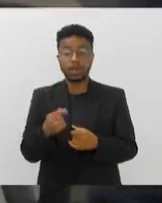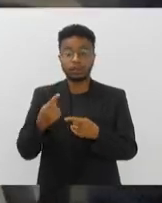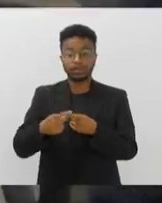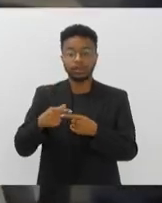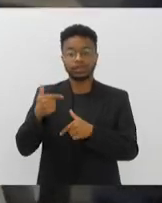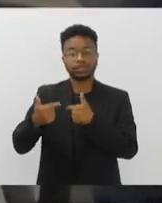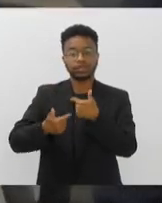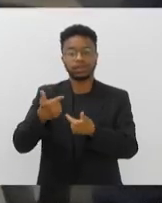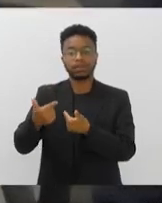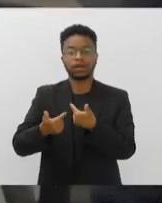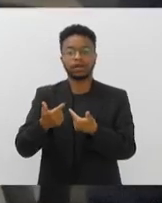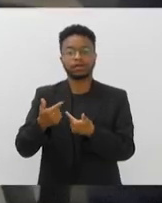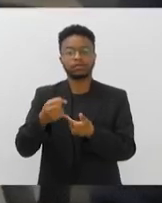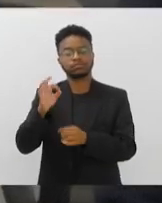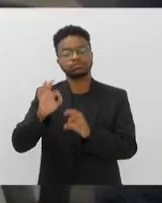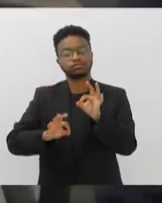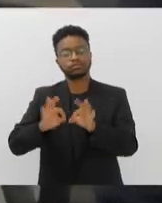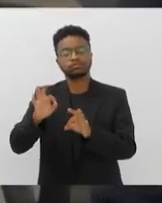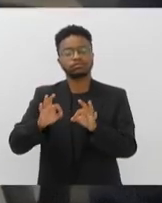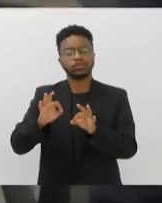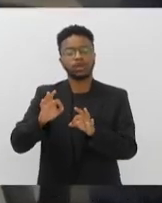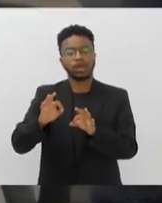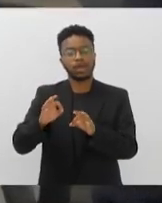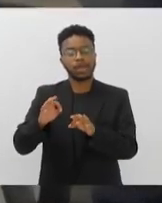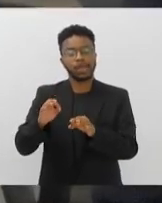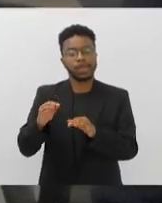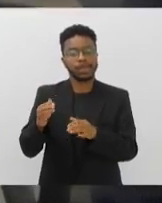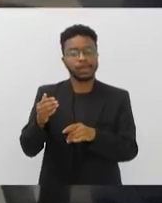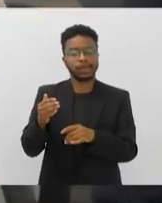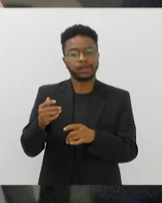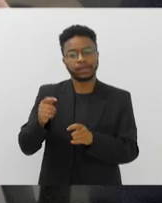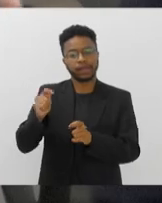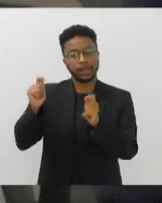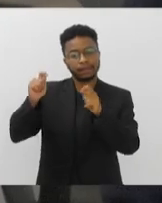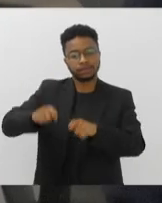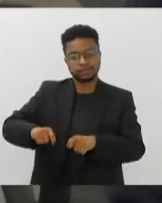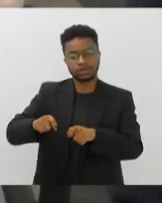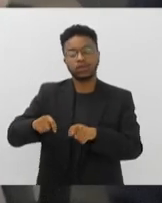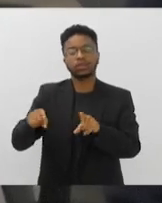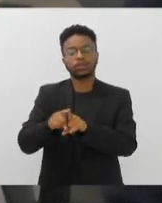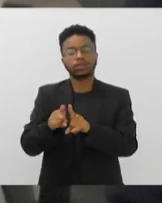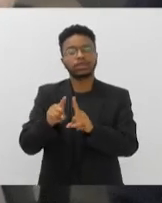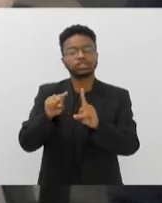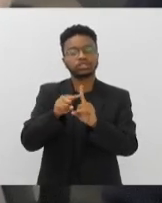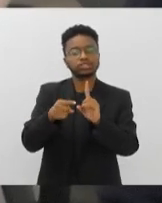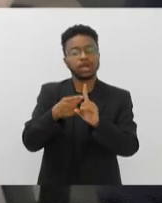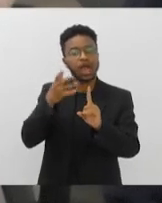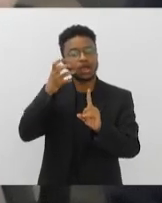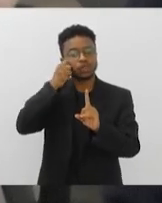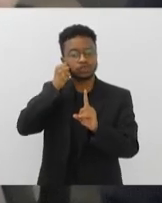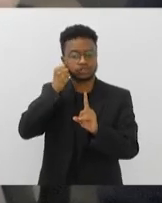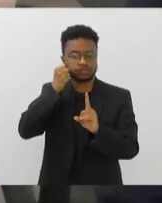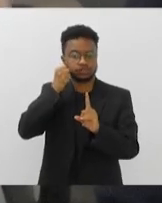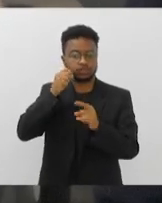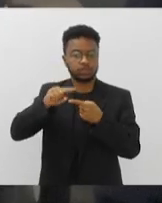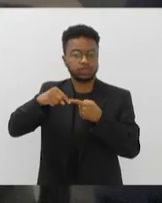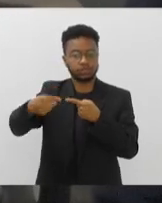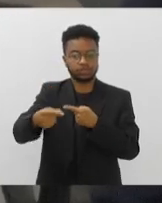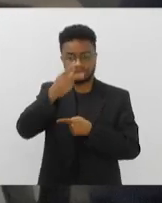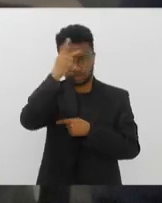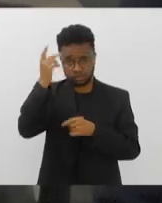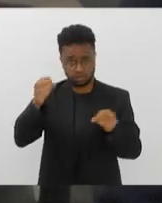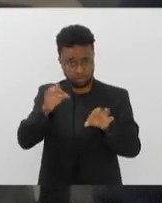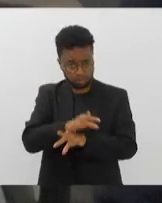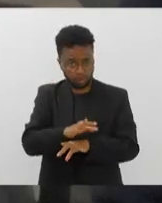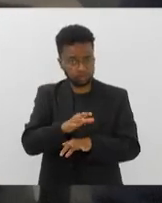prab com as pessoas que vão adotar trabalham a gestação adotiva que é depois que a as pessoas se habilitam então elas ficam